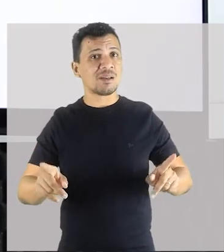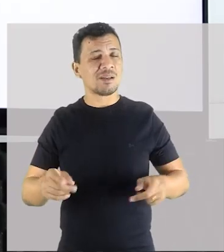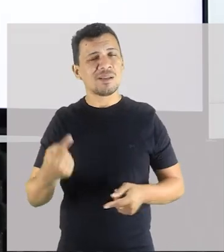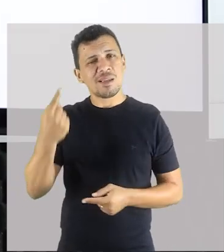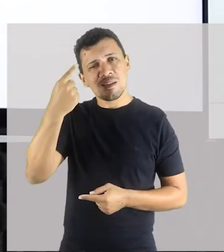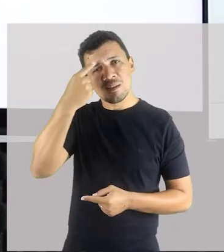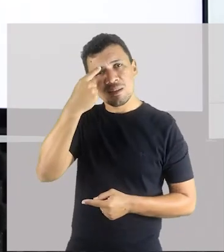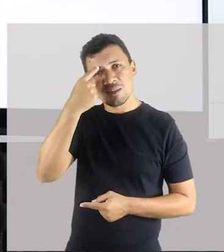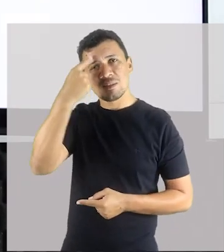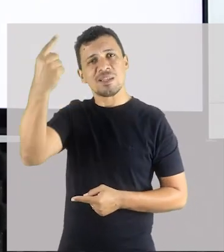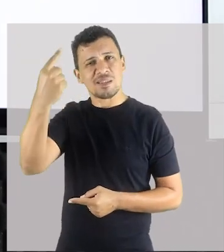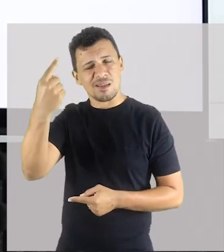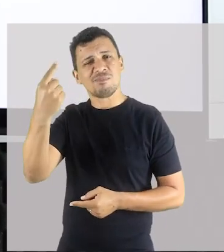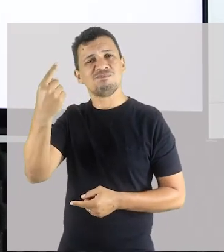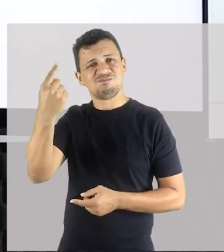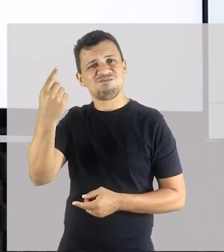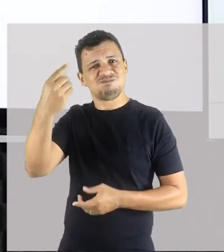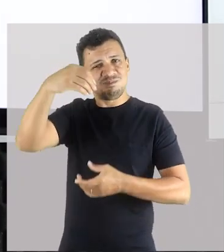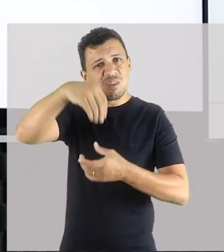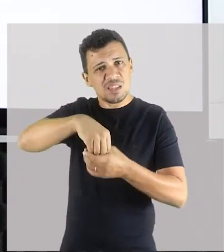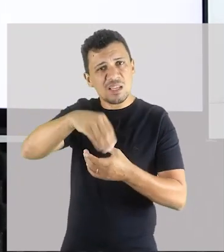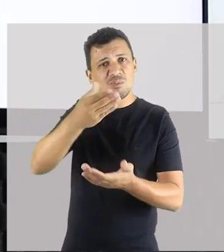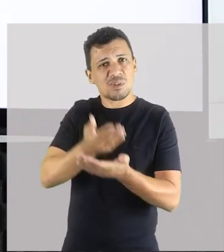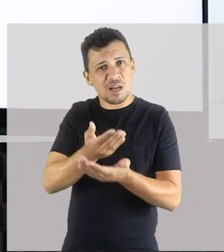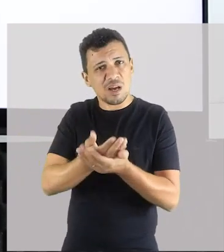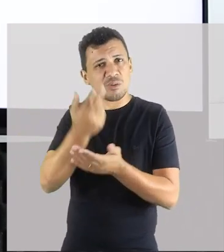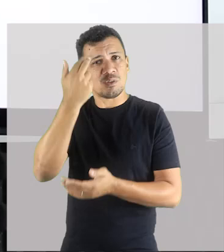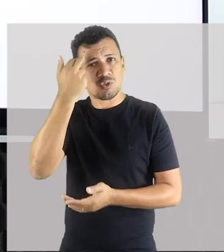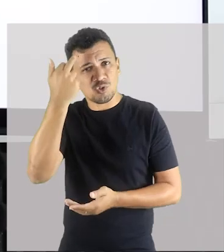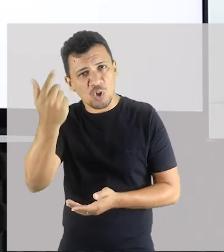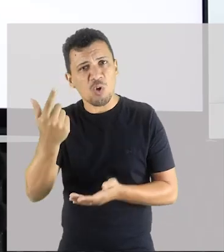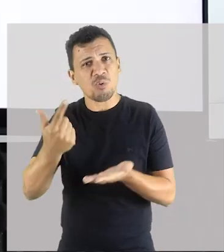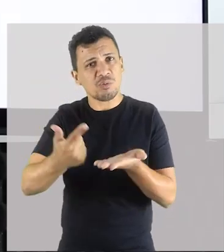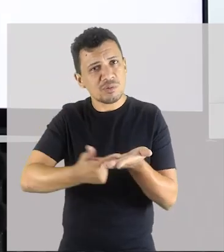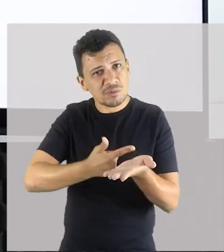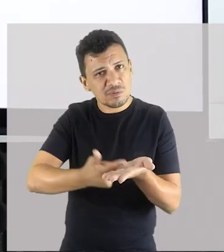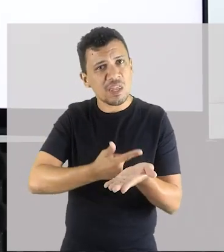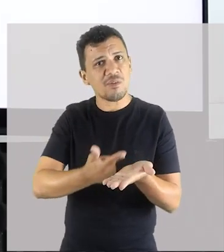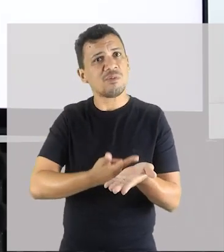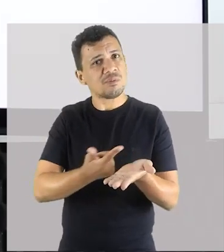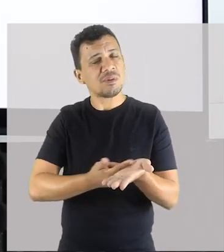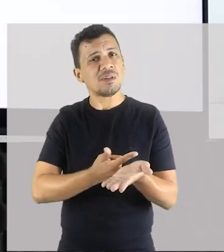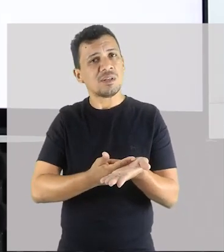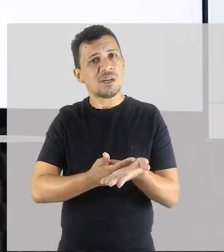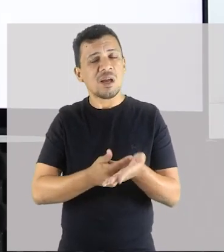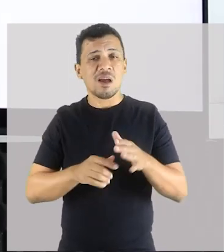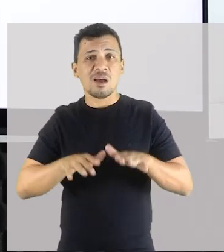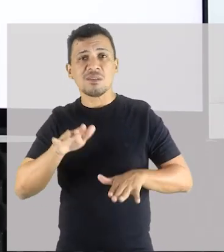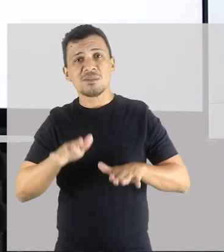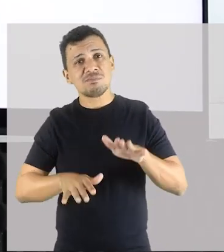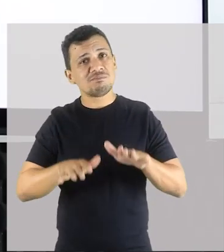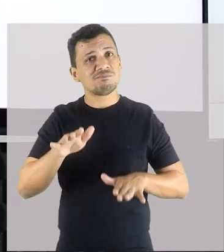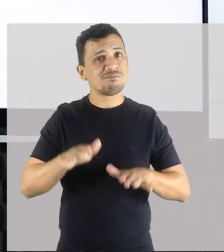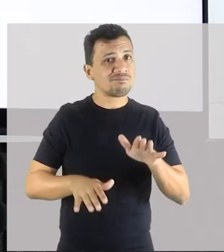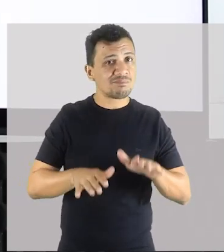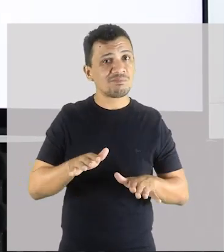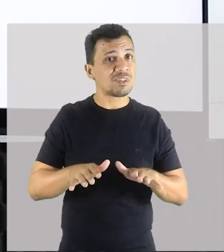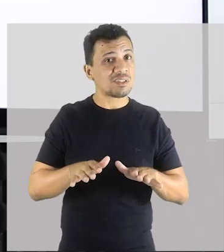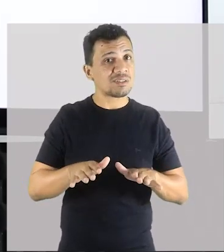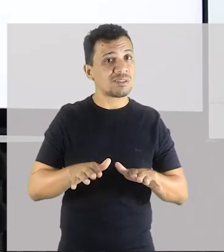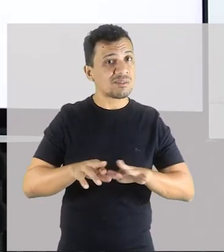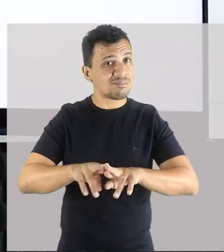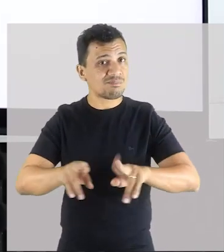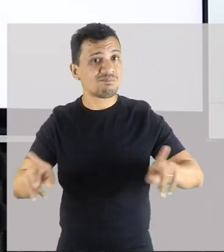solidificou dentro das aulas de história, dos livros, também de alguns livros, ela até, em muitos momentos, ela é